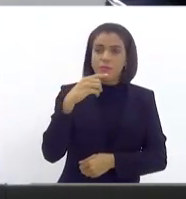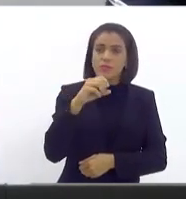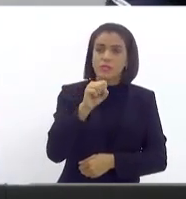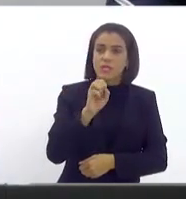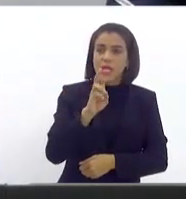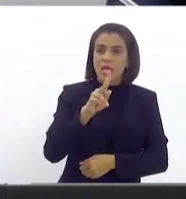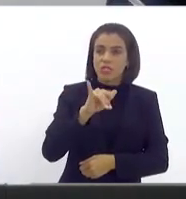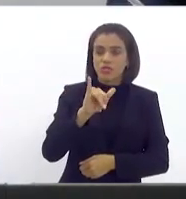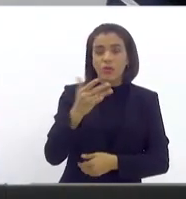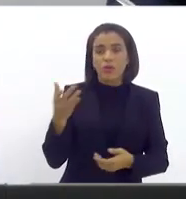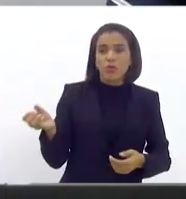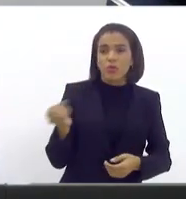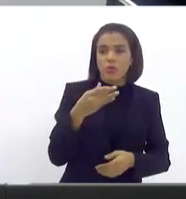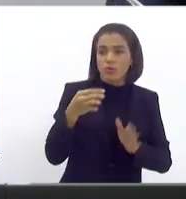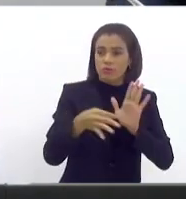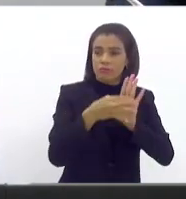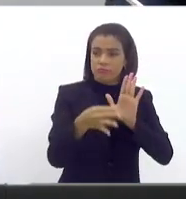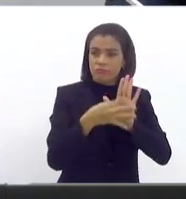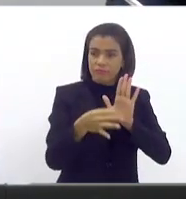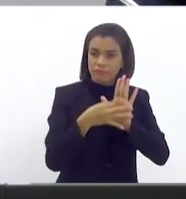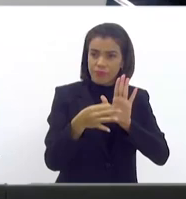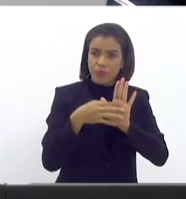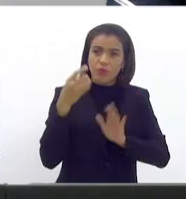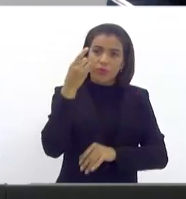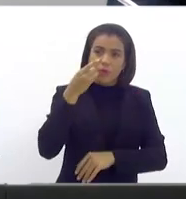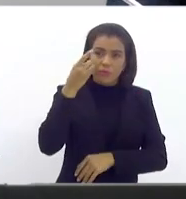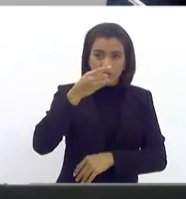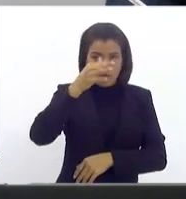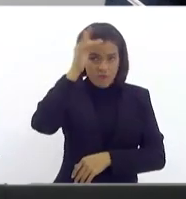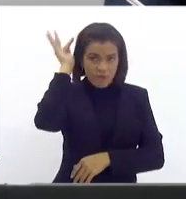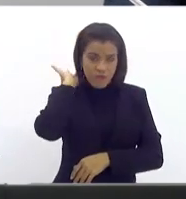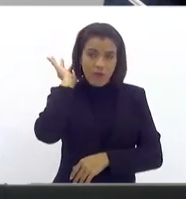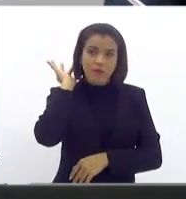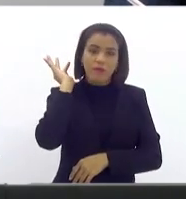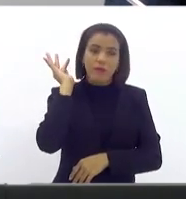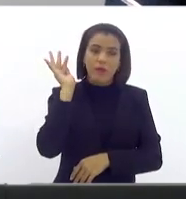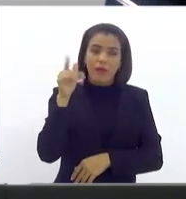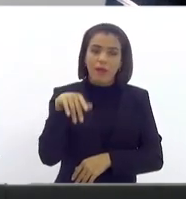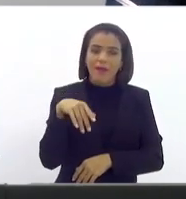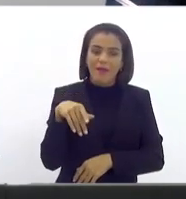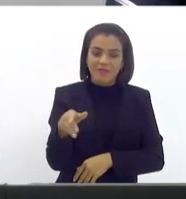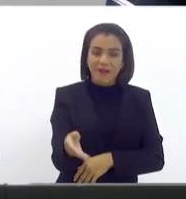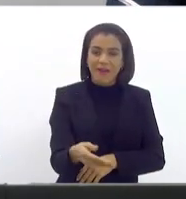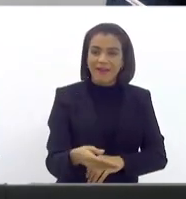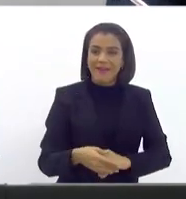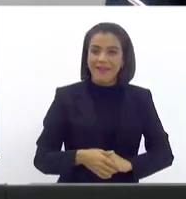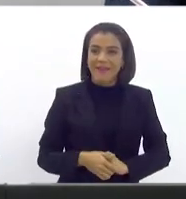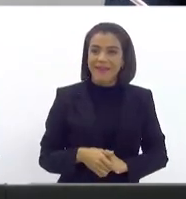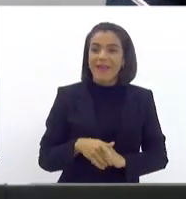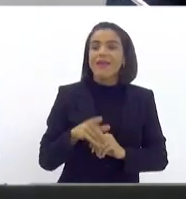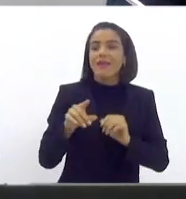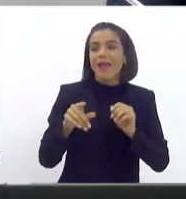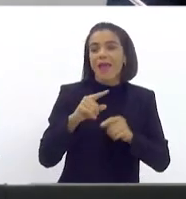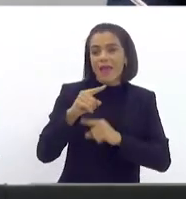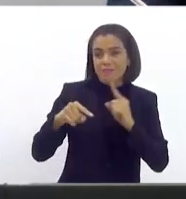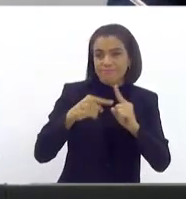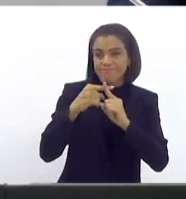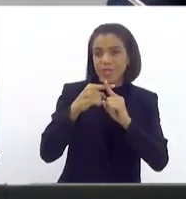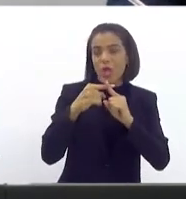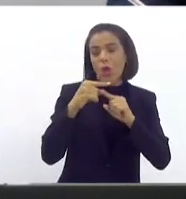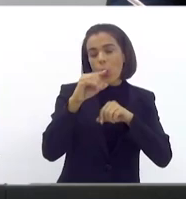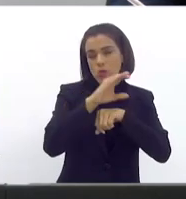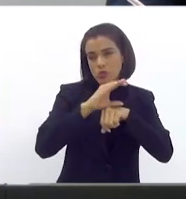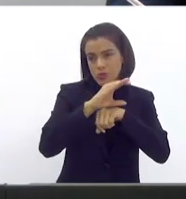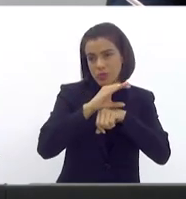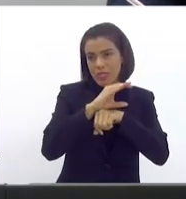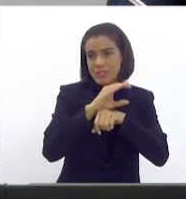novo parecer do deputado Fred Pacheco, que é pela juridicidade com emendas. Com emendas. Perfeito. E aí a gente